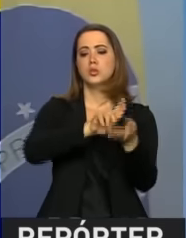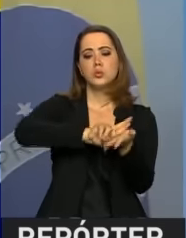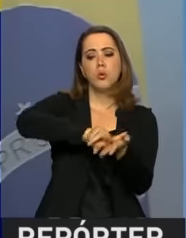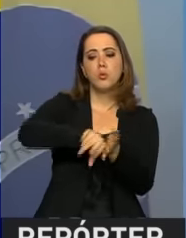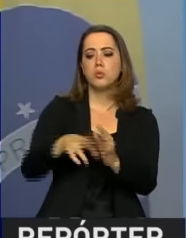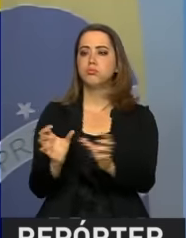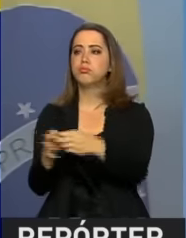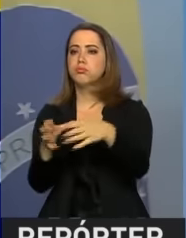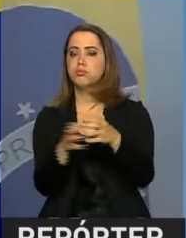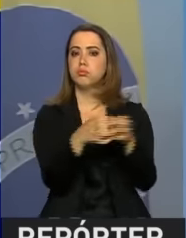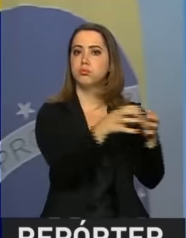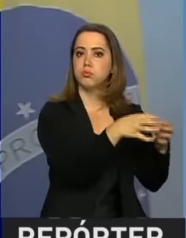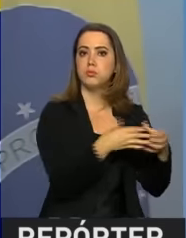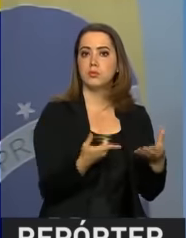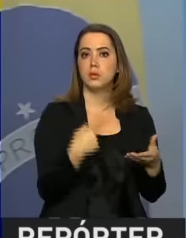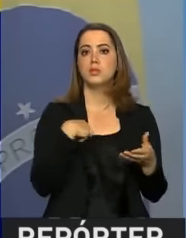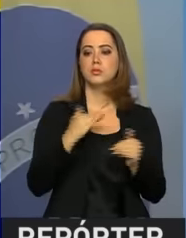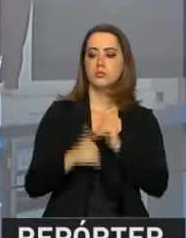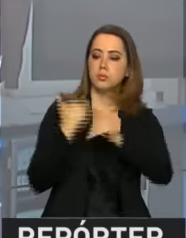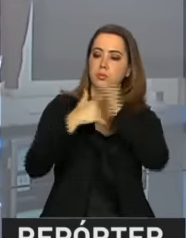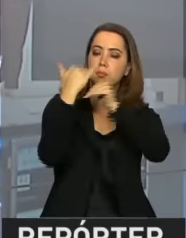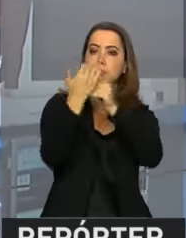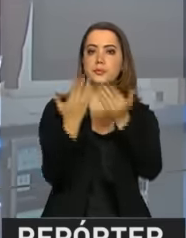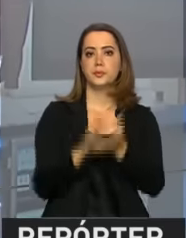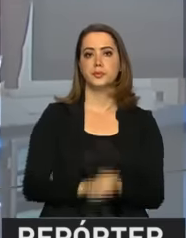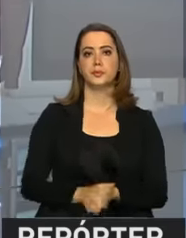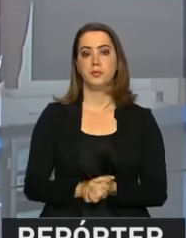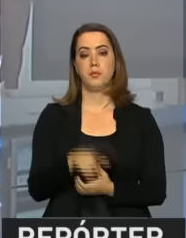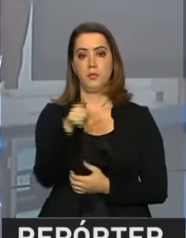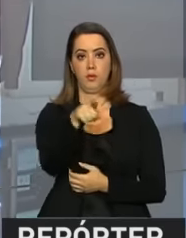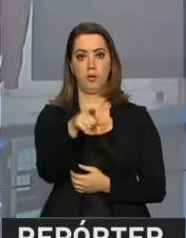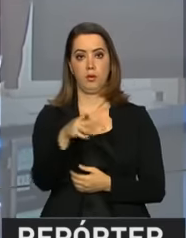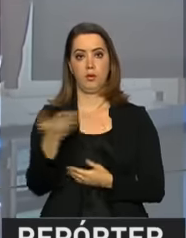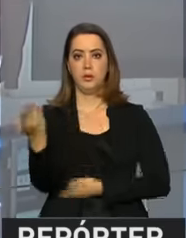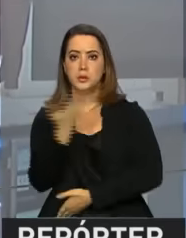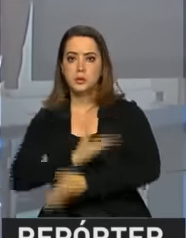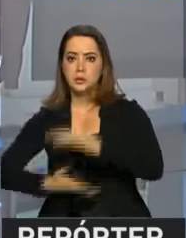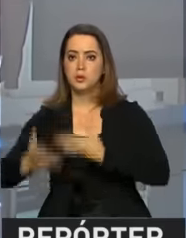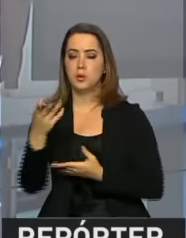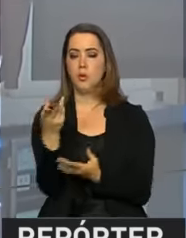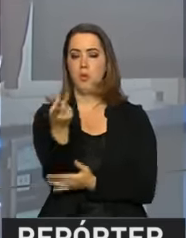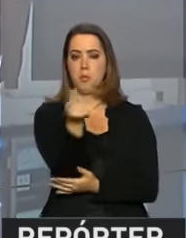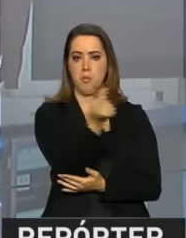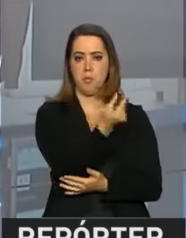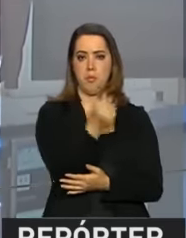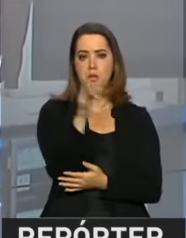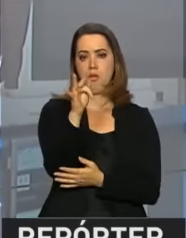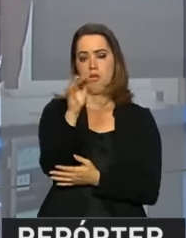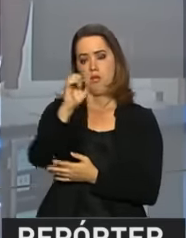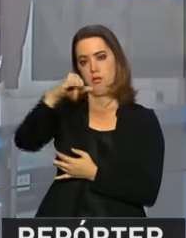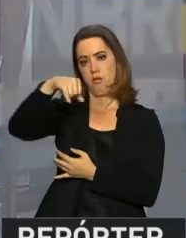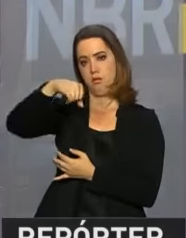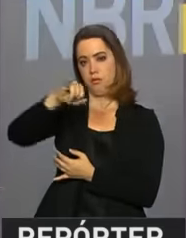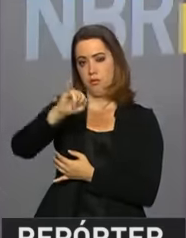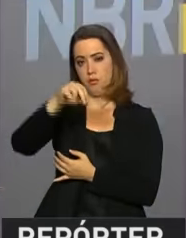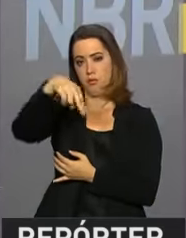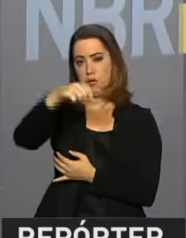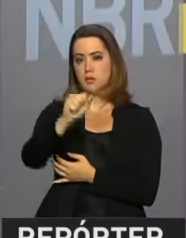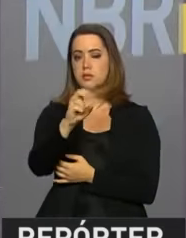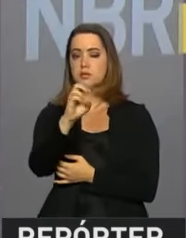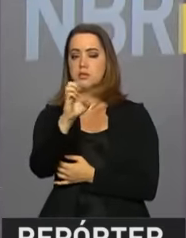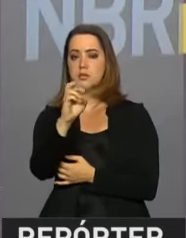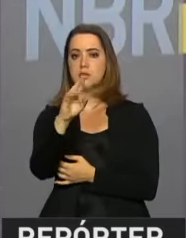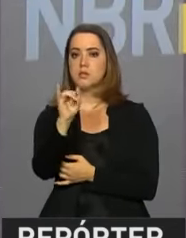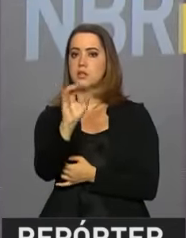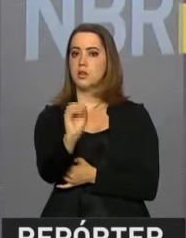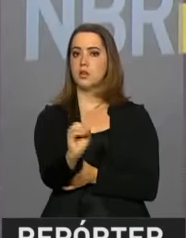setores da indústria, cresceu enormemente. O mercado financeiro melhorou mais uma vez as expectativas para a economia